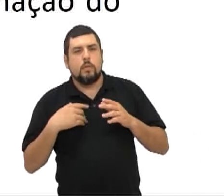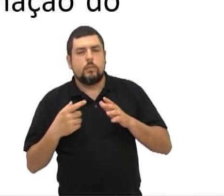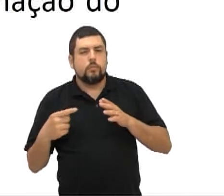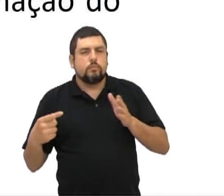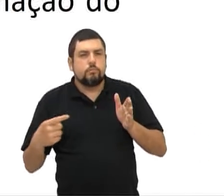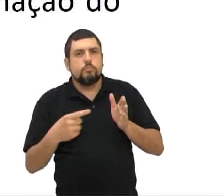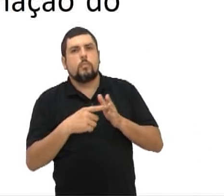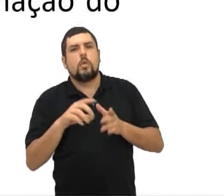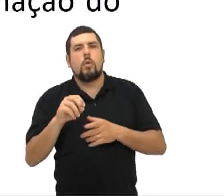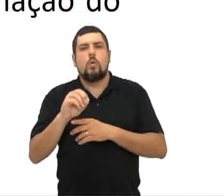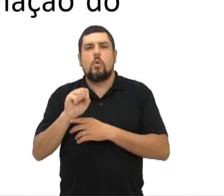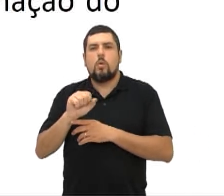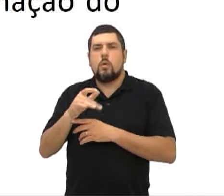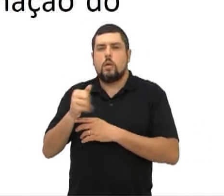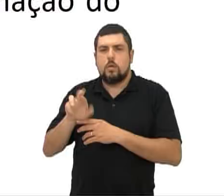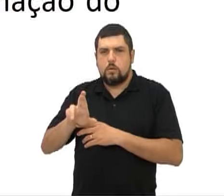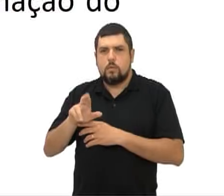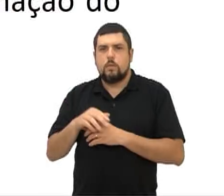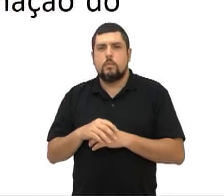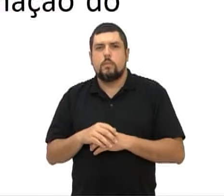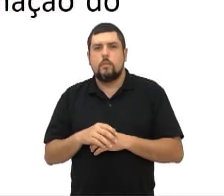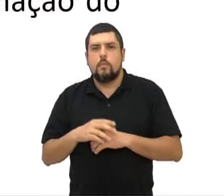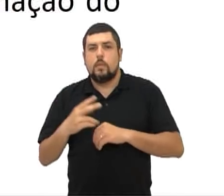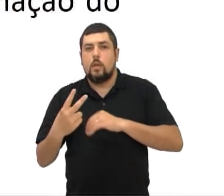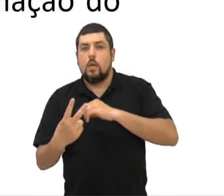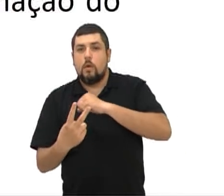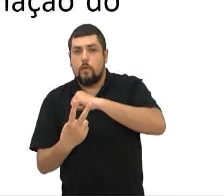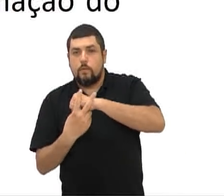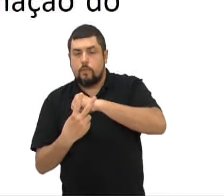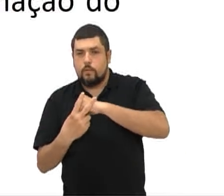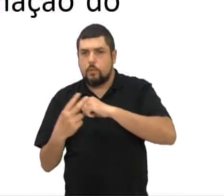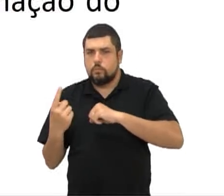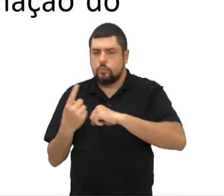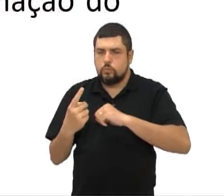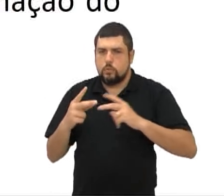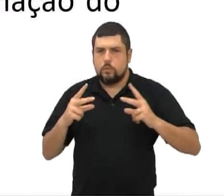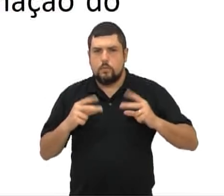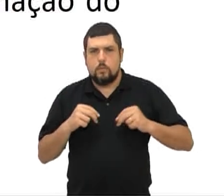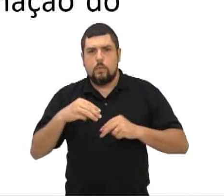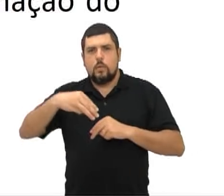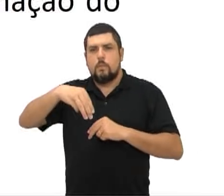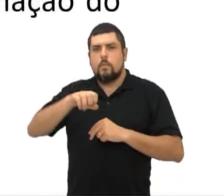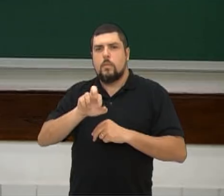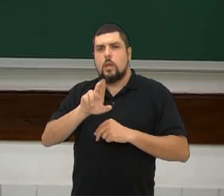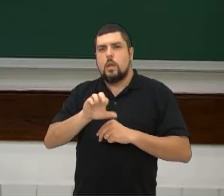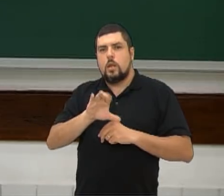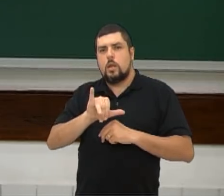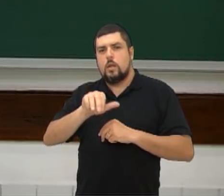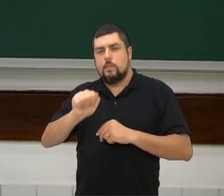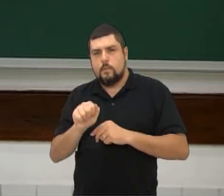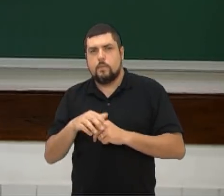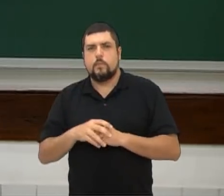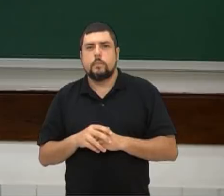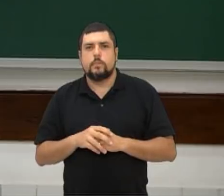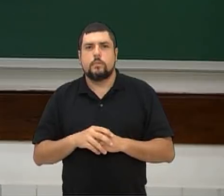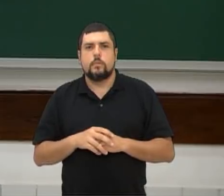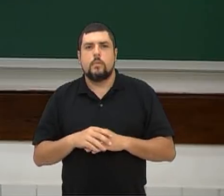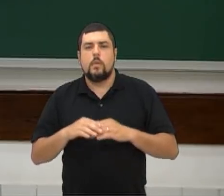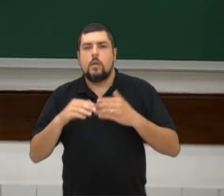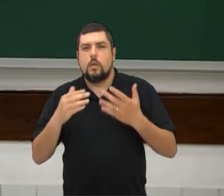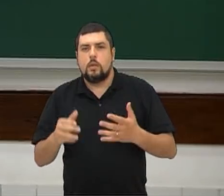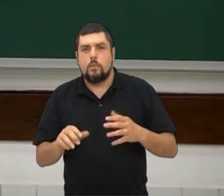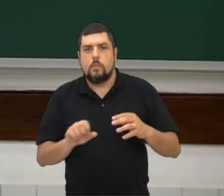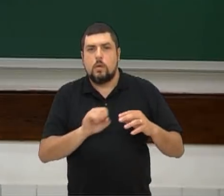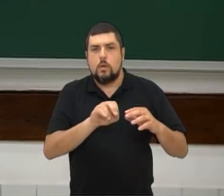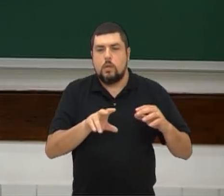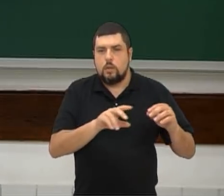no singular, merecia. O verbo toma a forma do singular se a informação do predicado